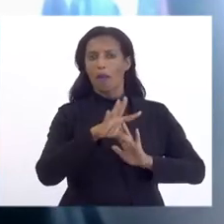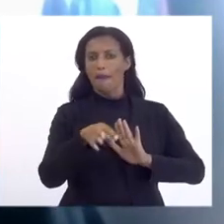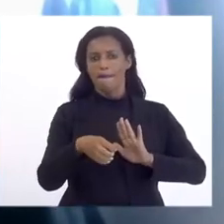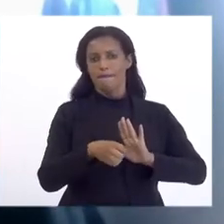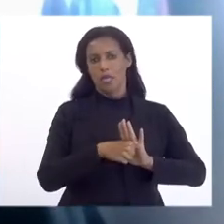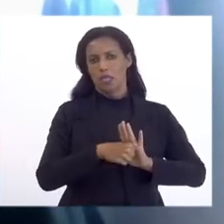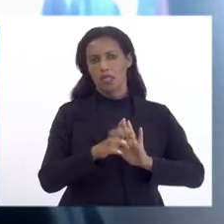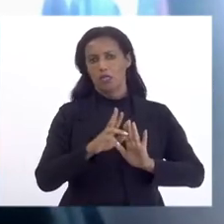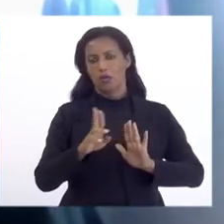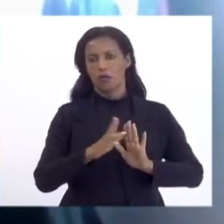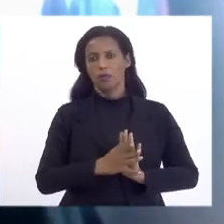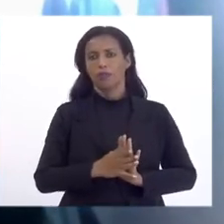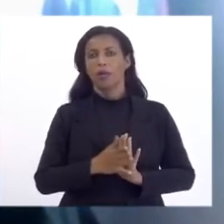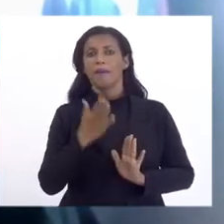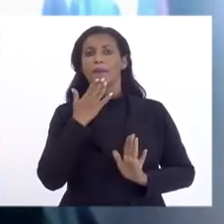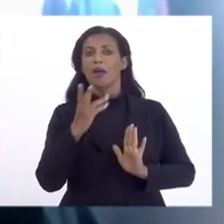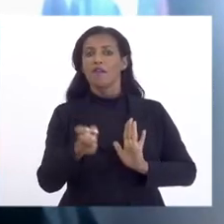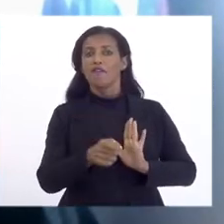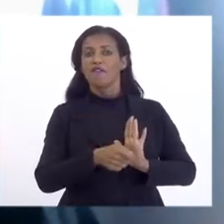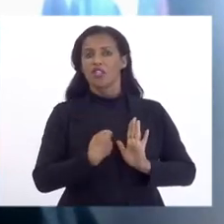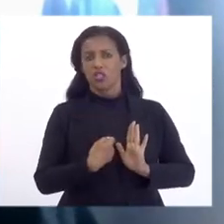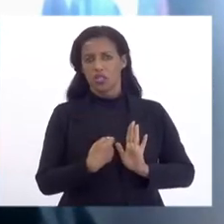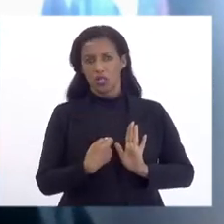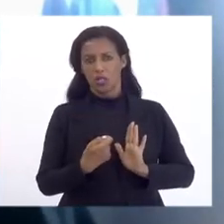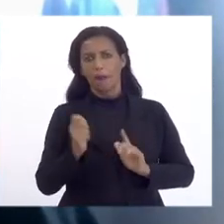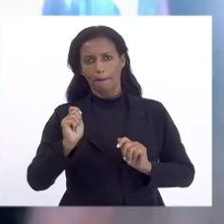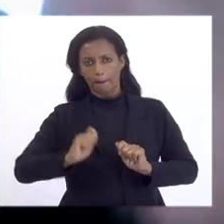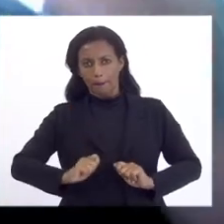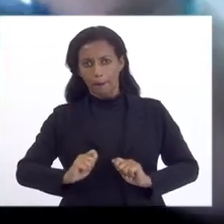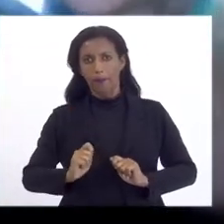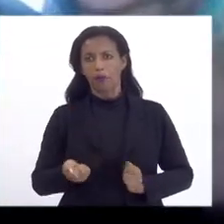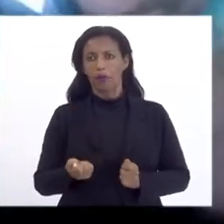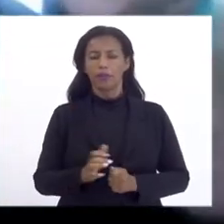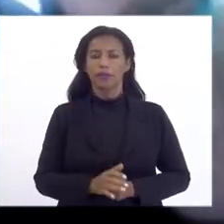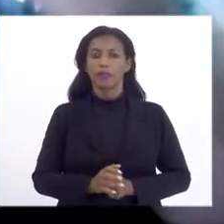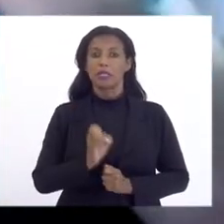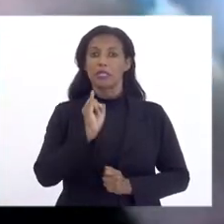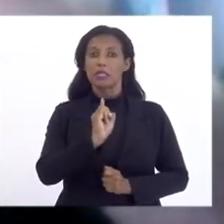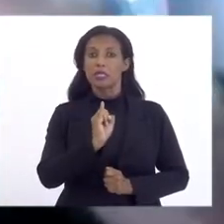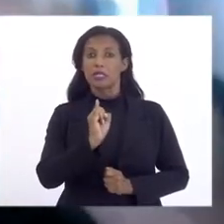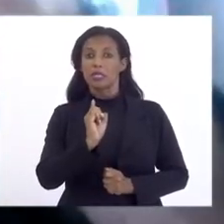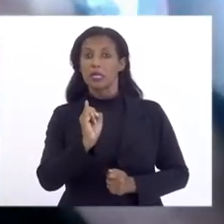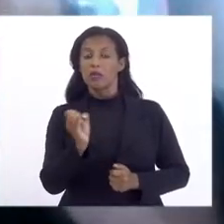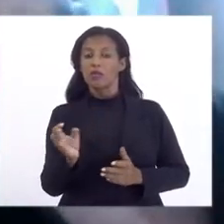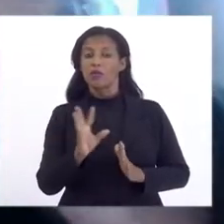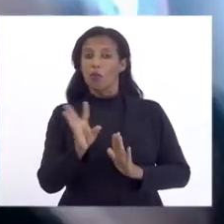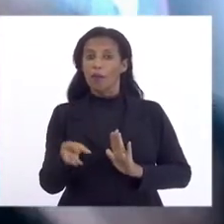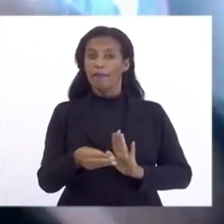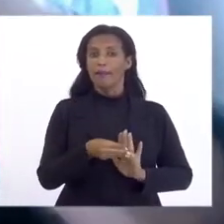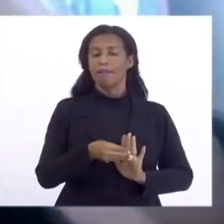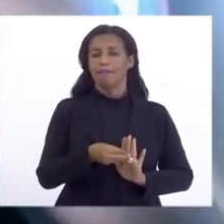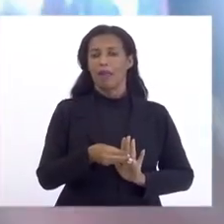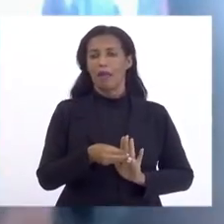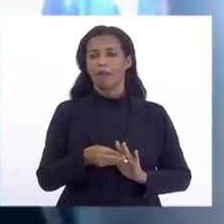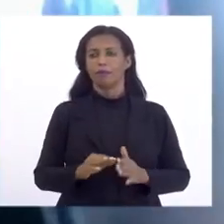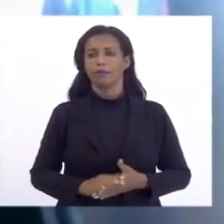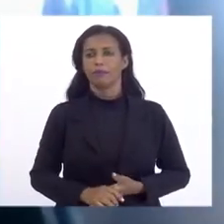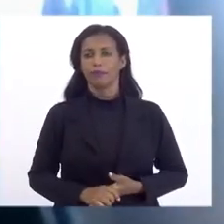pediria vistas, se Vossa Excelência concedesse, caso fosse emendado para a